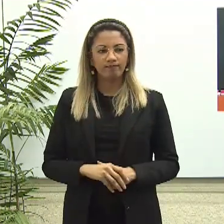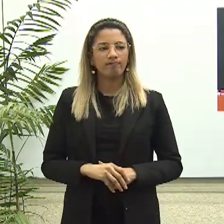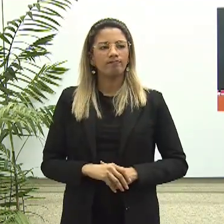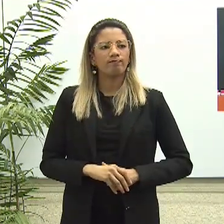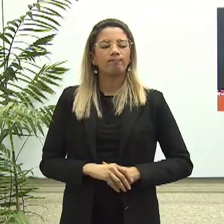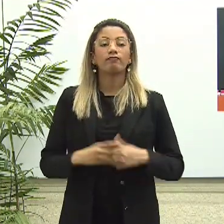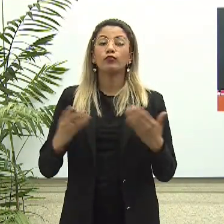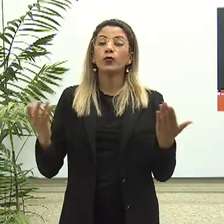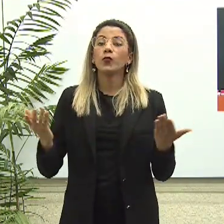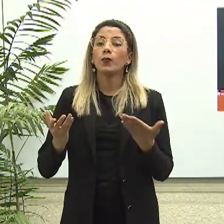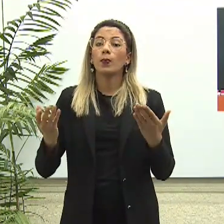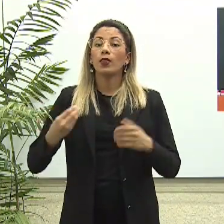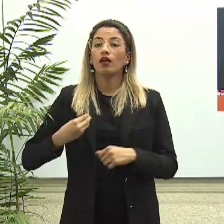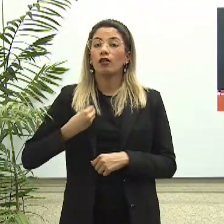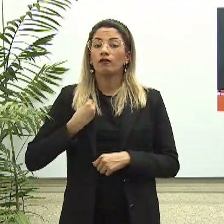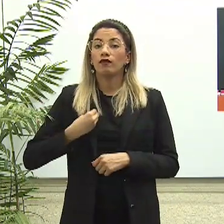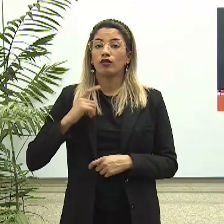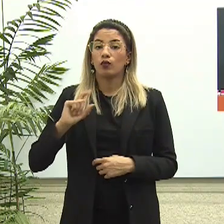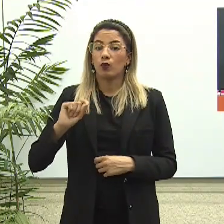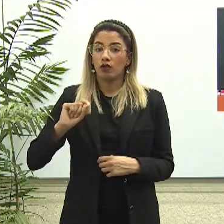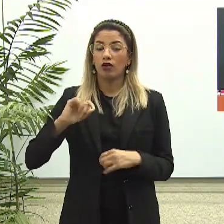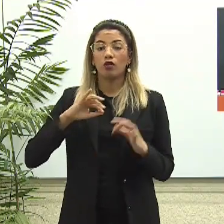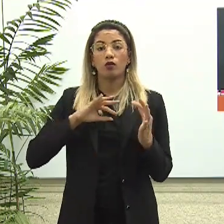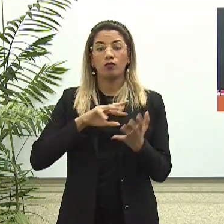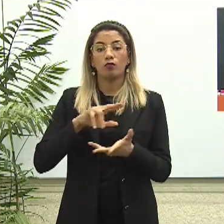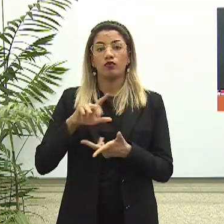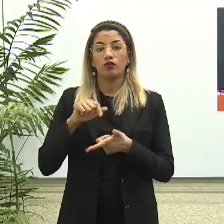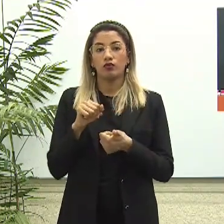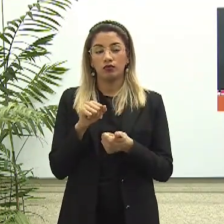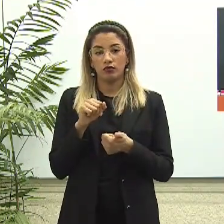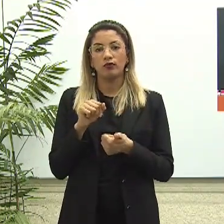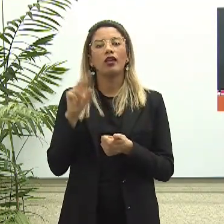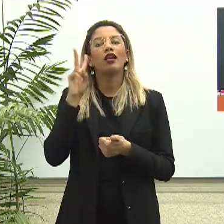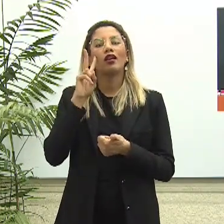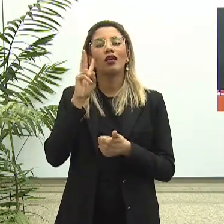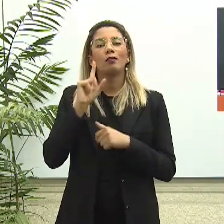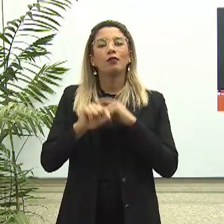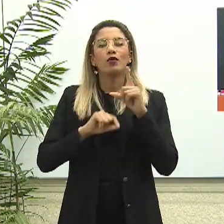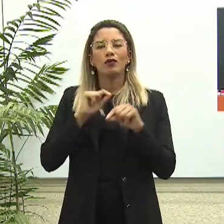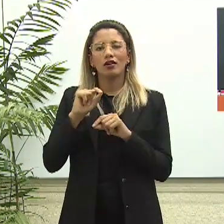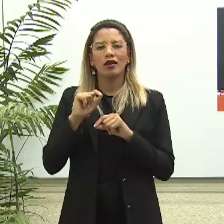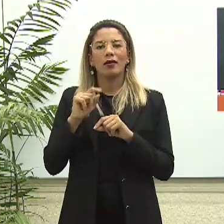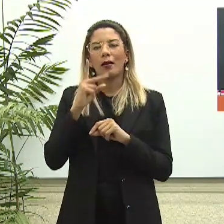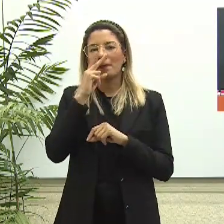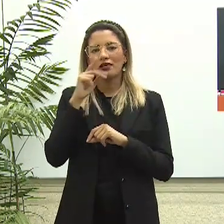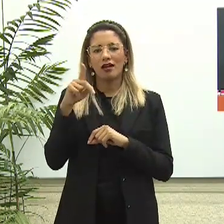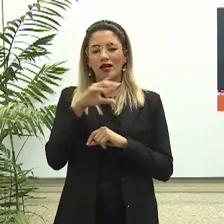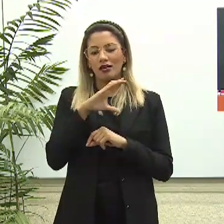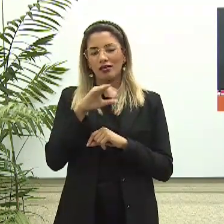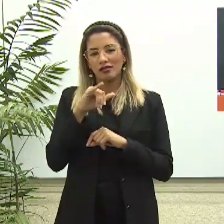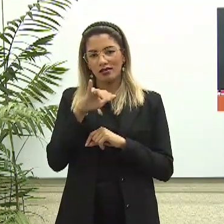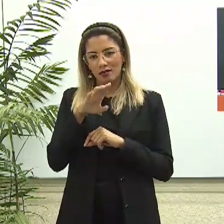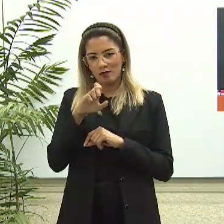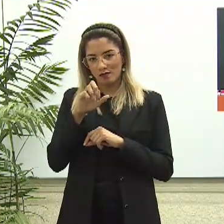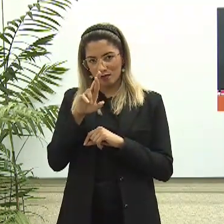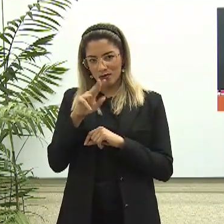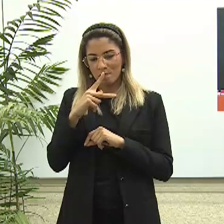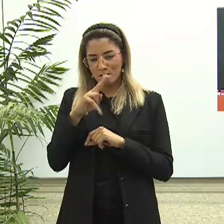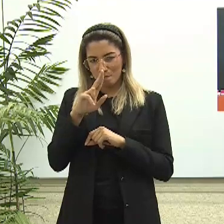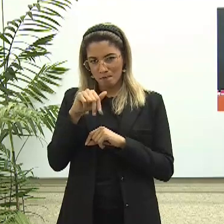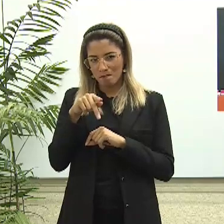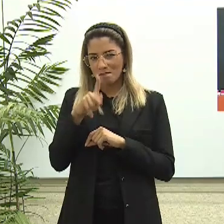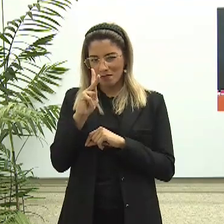nós estamos vivendo um mundo que lembra muito aquela literatura cyberpunk dos anos 80 eu sou dos anos 80 nascio em